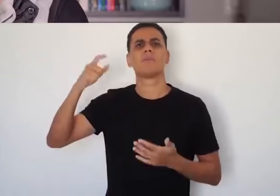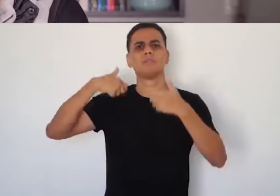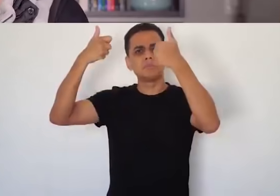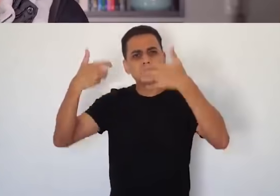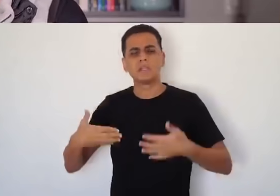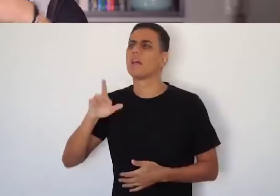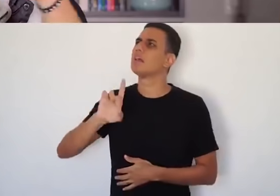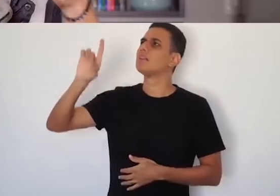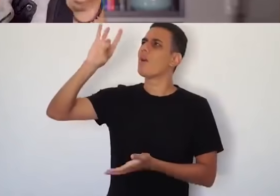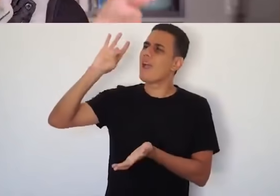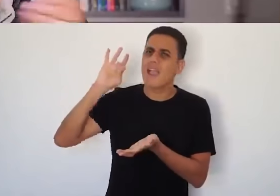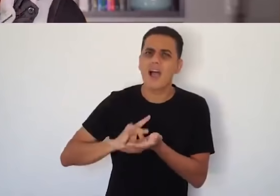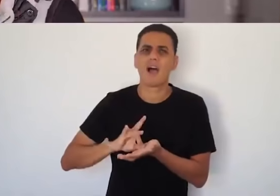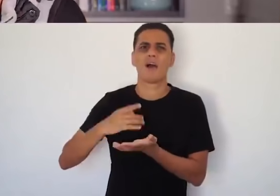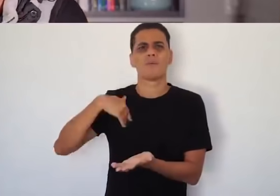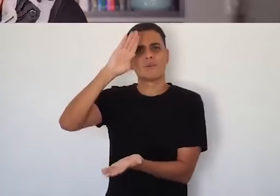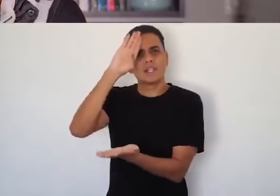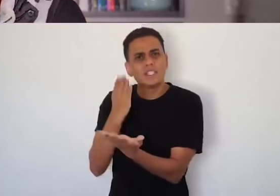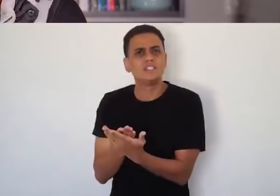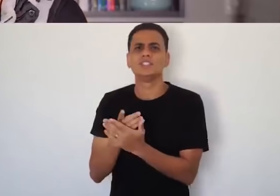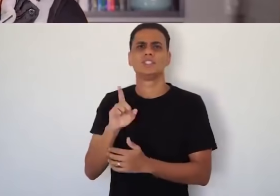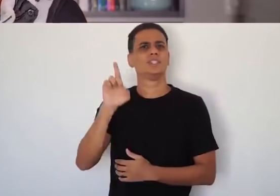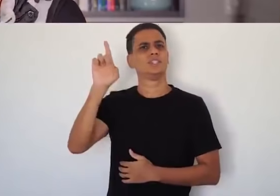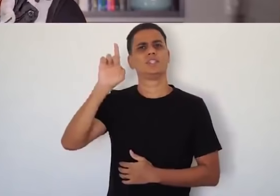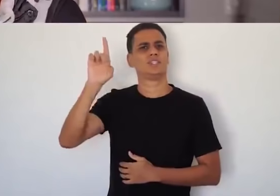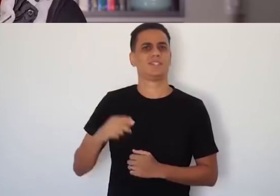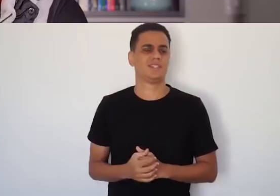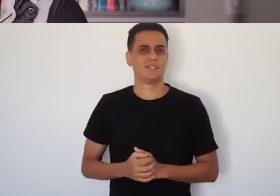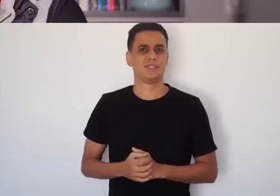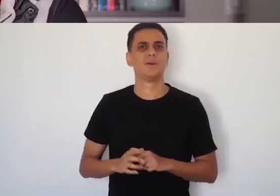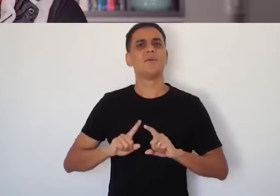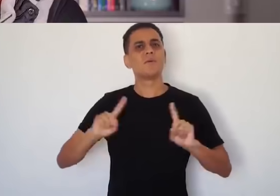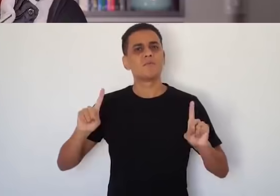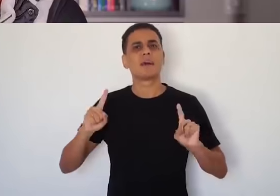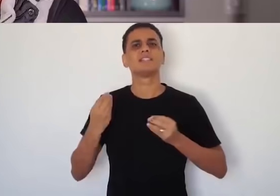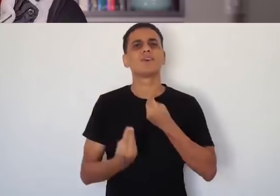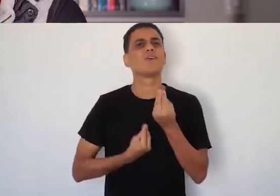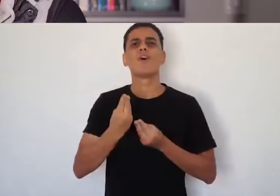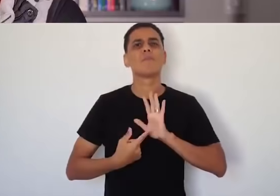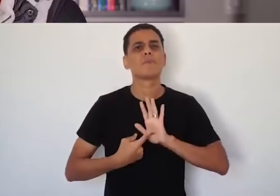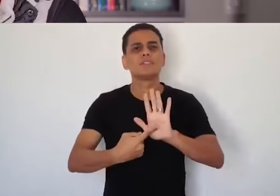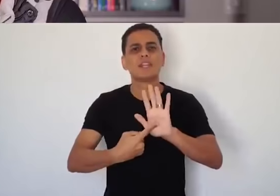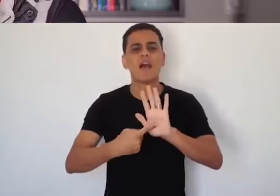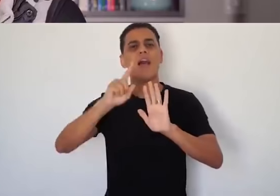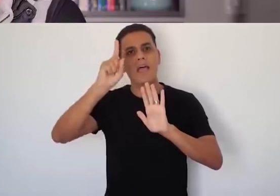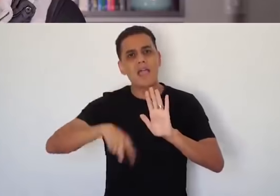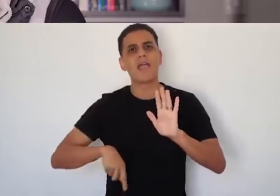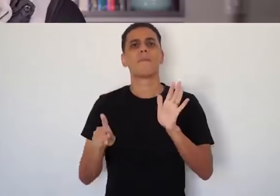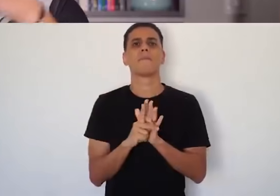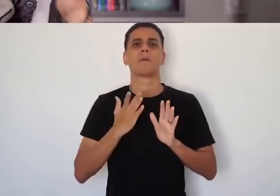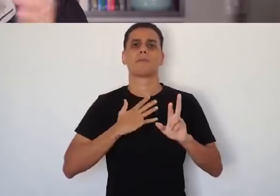E você vai não só colher realmente uma veste de justiça, para o encontro do Cordeiro, mas você vai poder